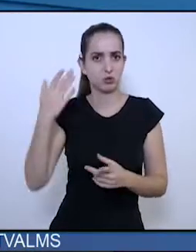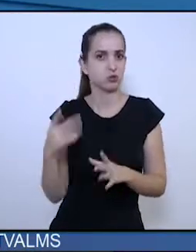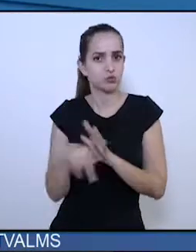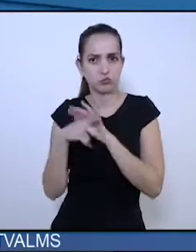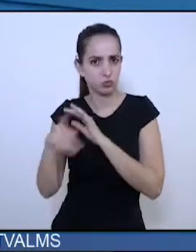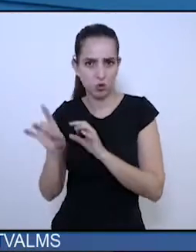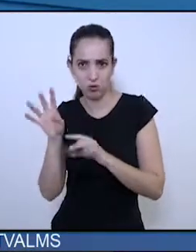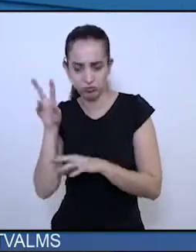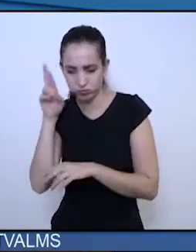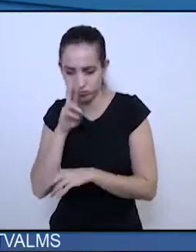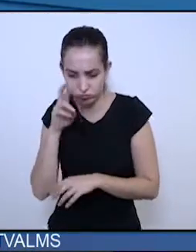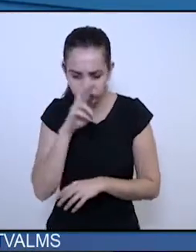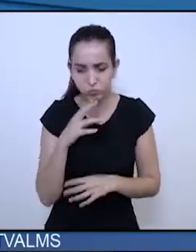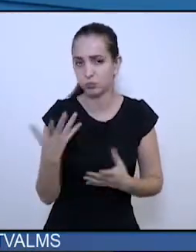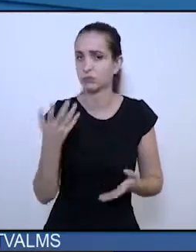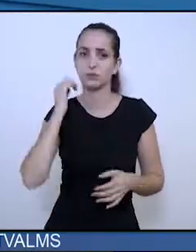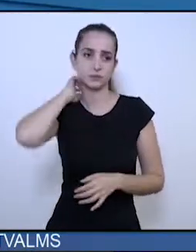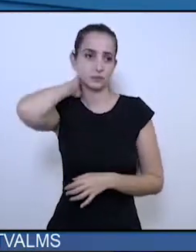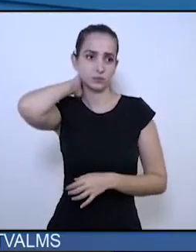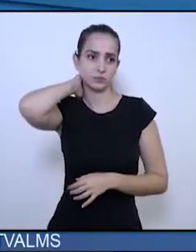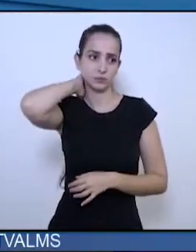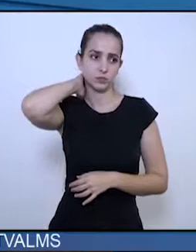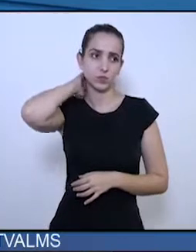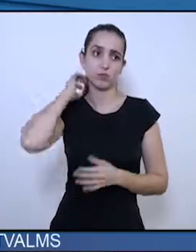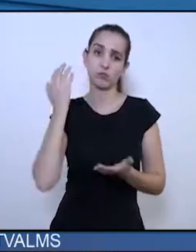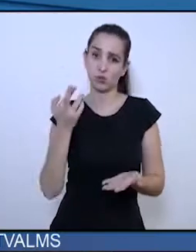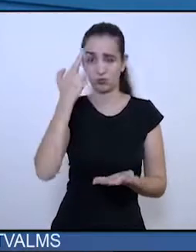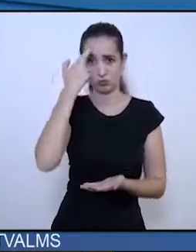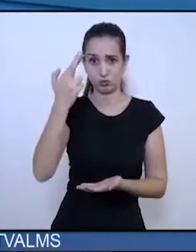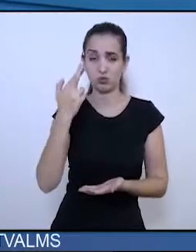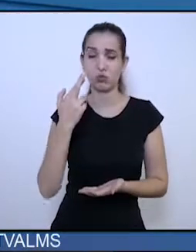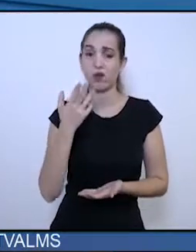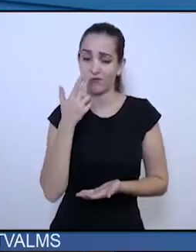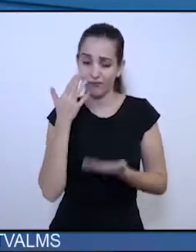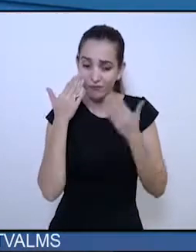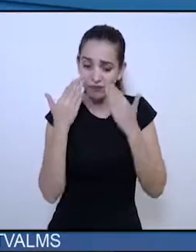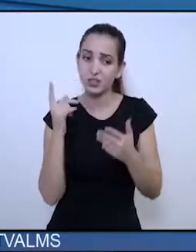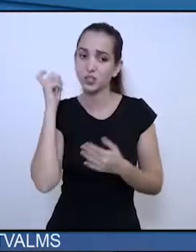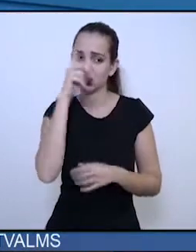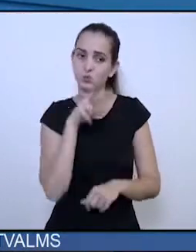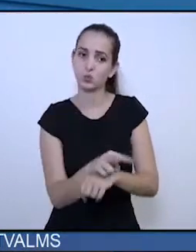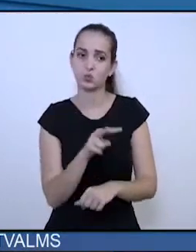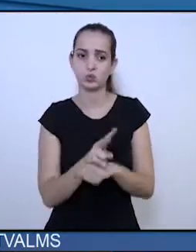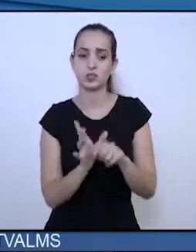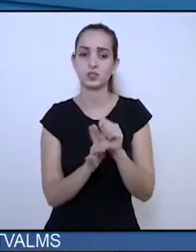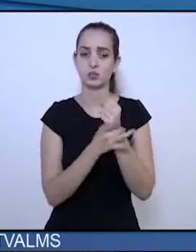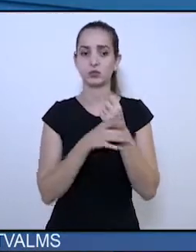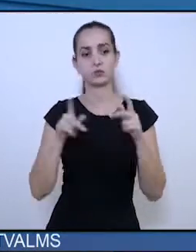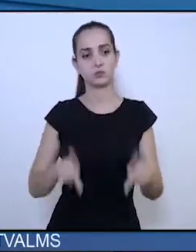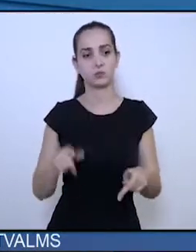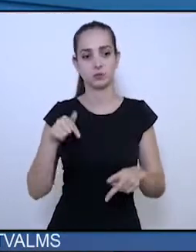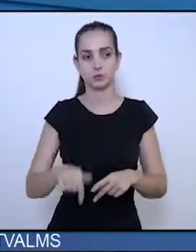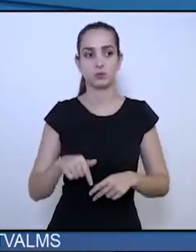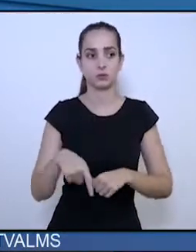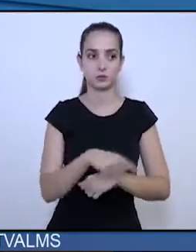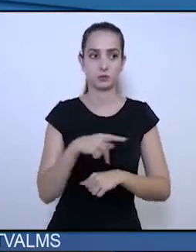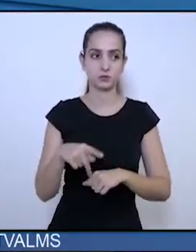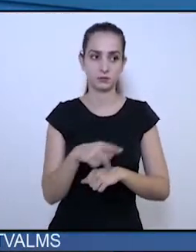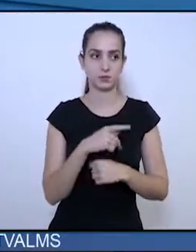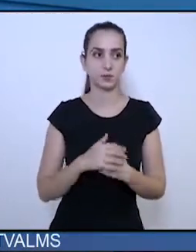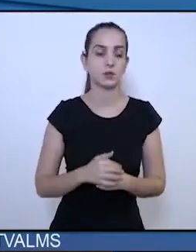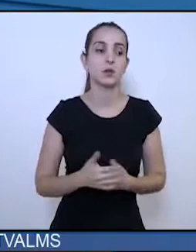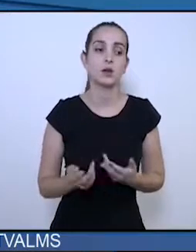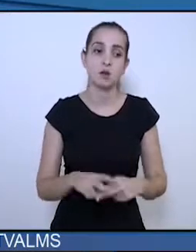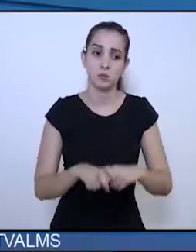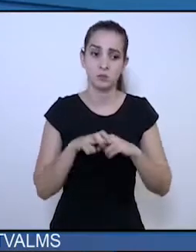Exército. Então, por aí, Vossa Excelência vê a dificuldade que é de fazer a segurança pública desse país. Né? E aí, deputado,